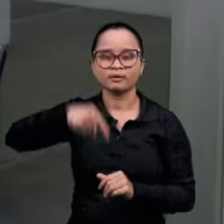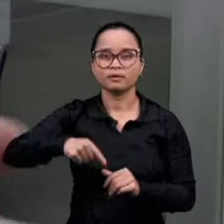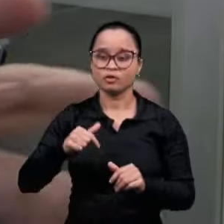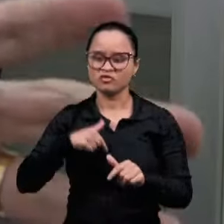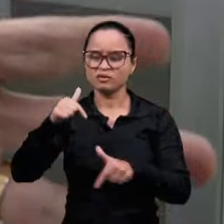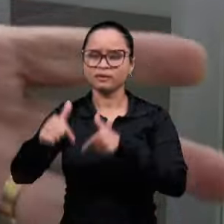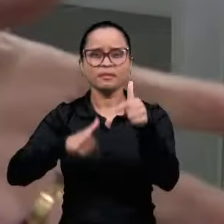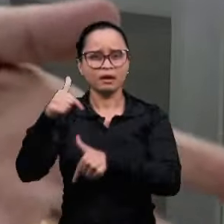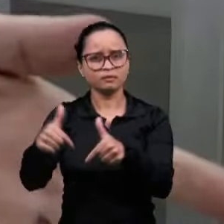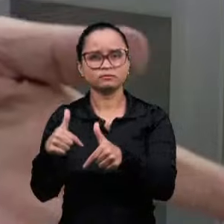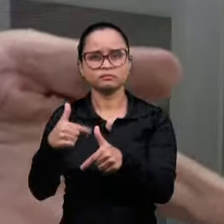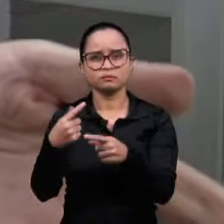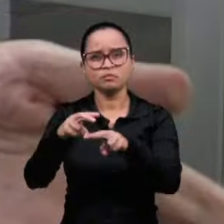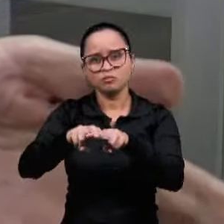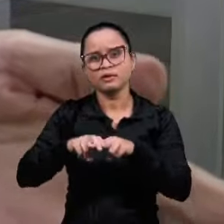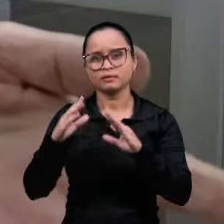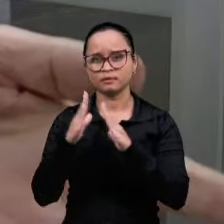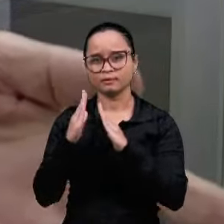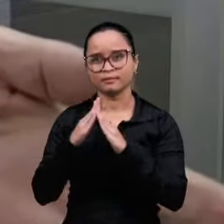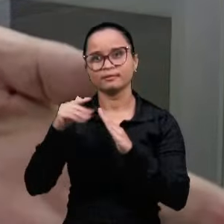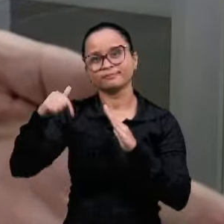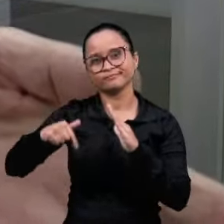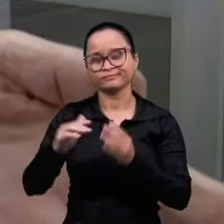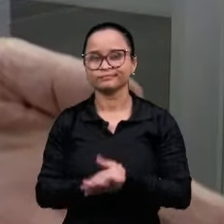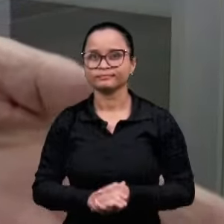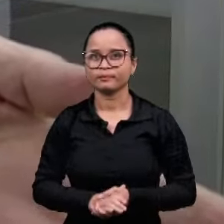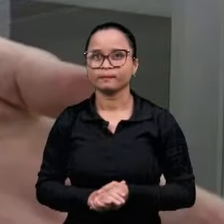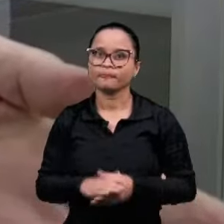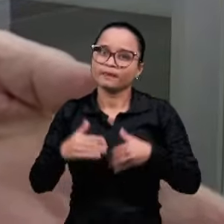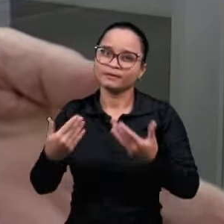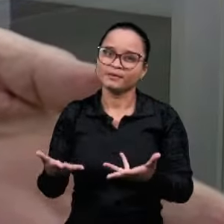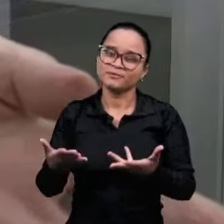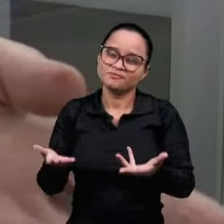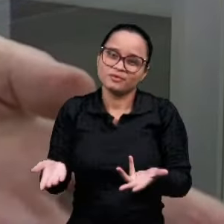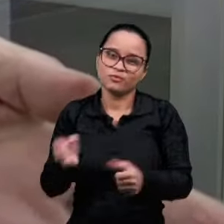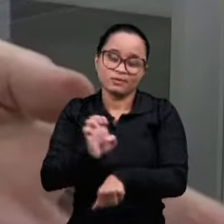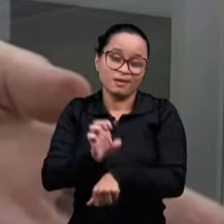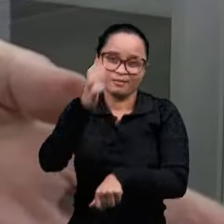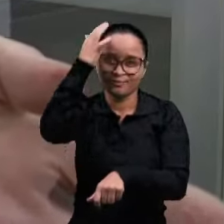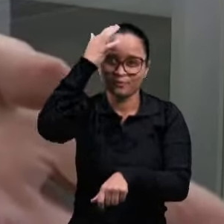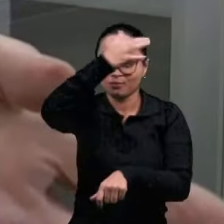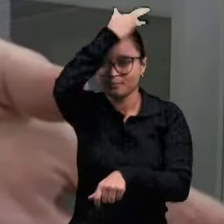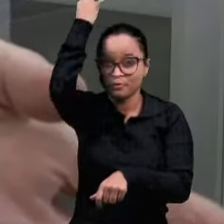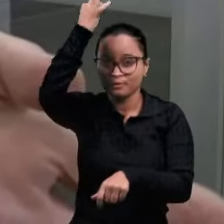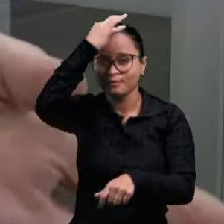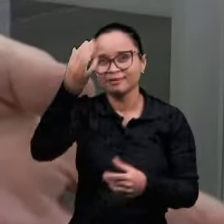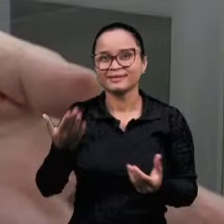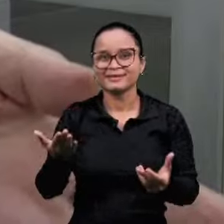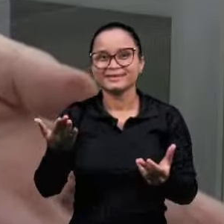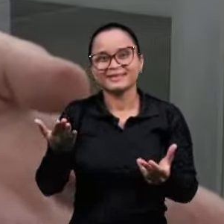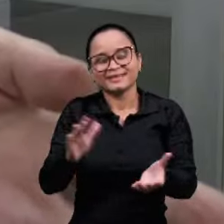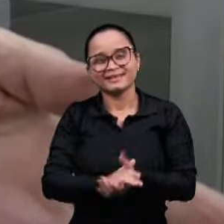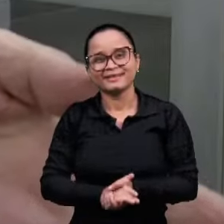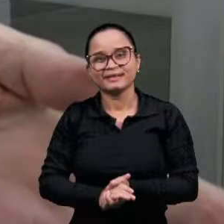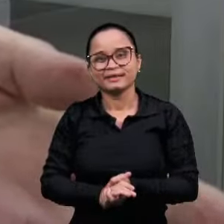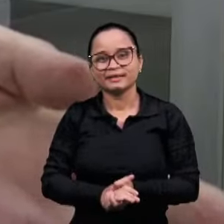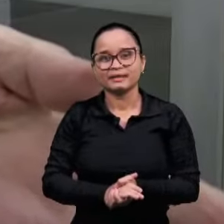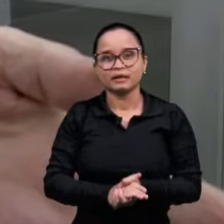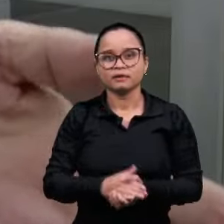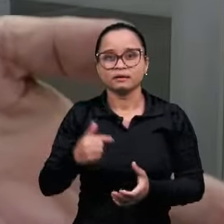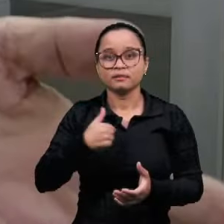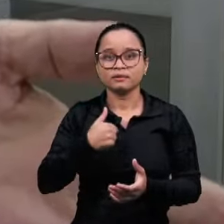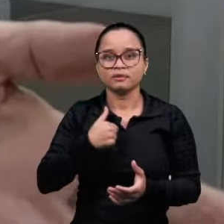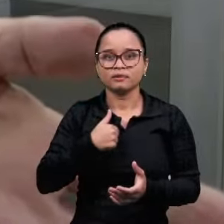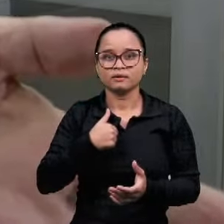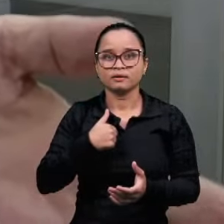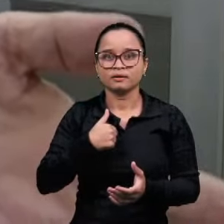trabalho. Agora, vim para minha casa, né? Porque Espírito Santo, desde o momento que eu me defini lá,